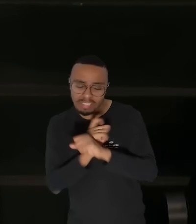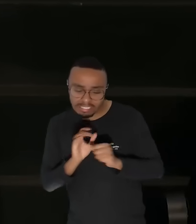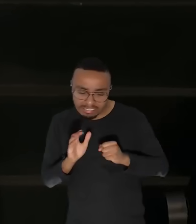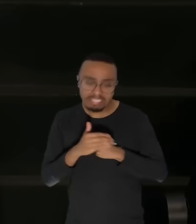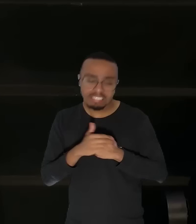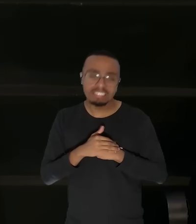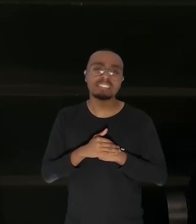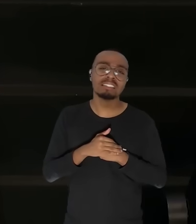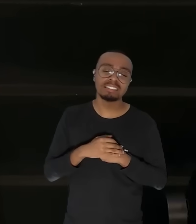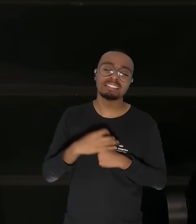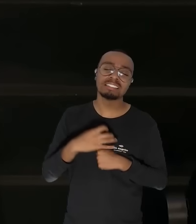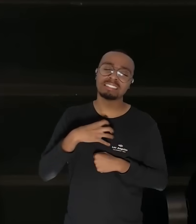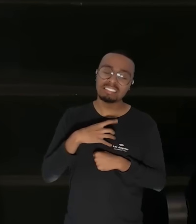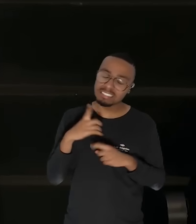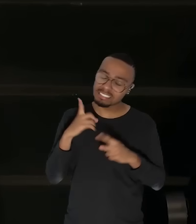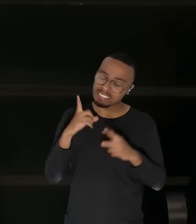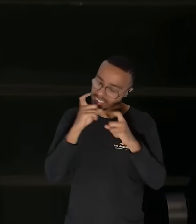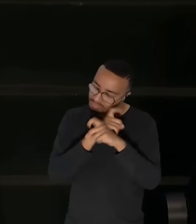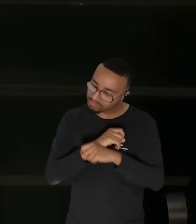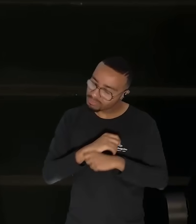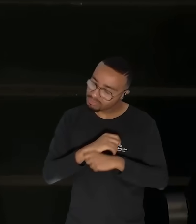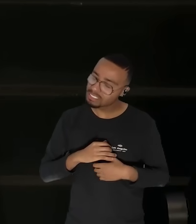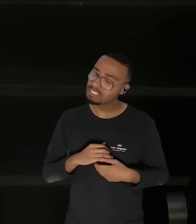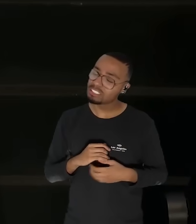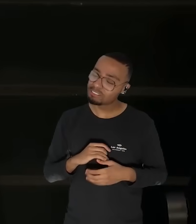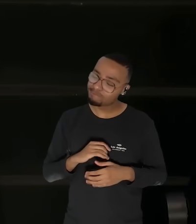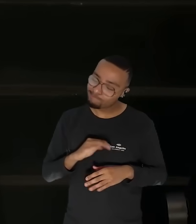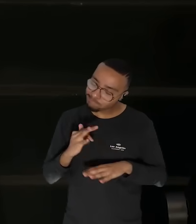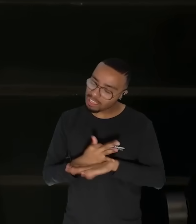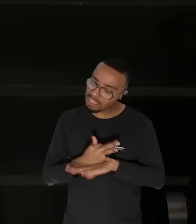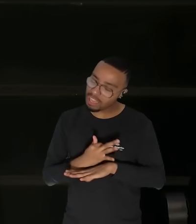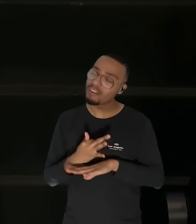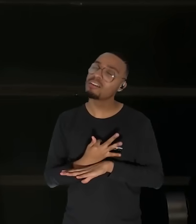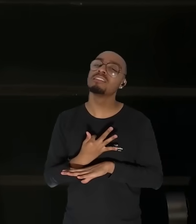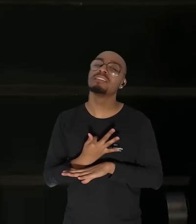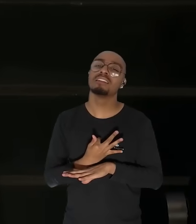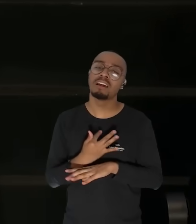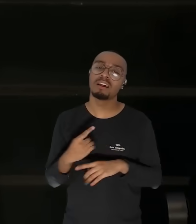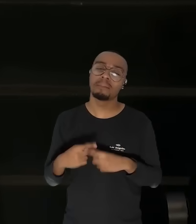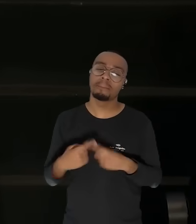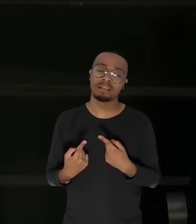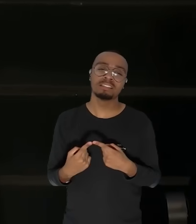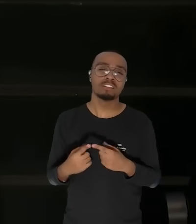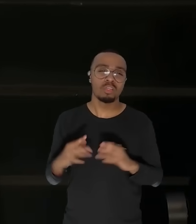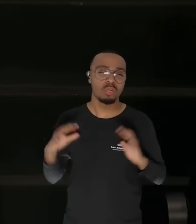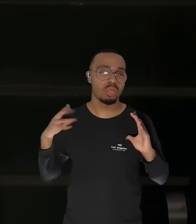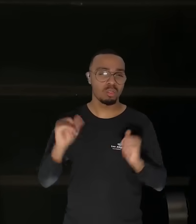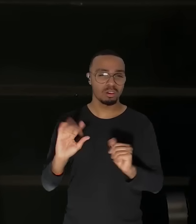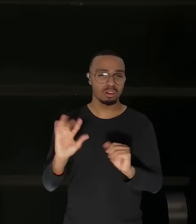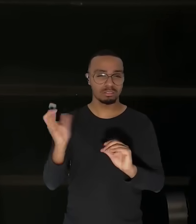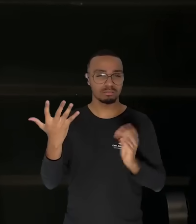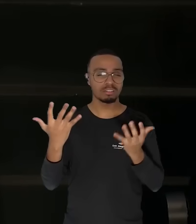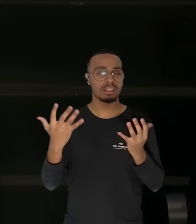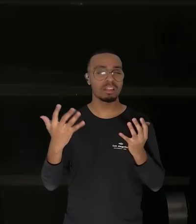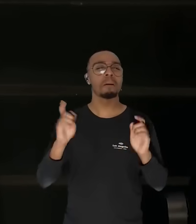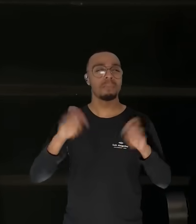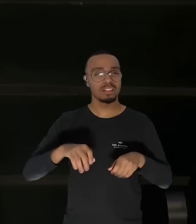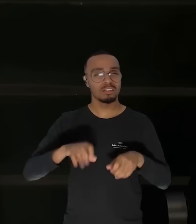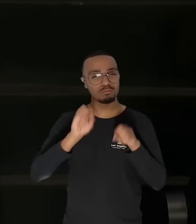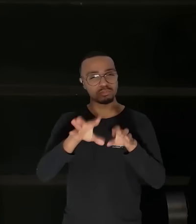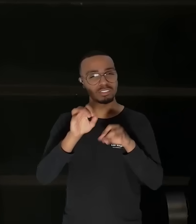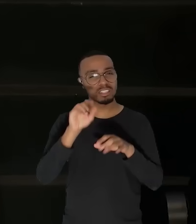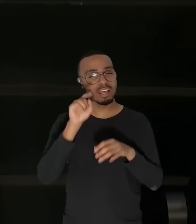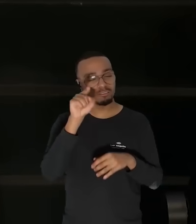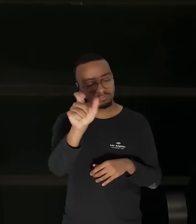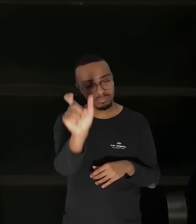difíceis, mas escute aqui, as tempestades são pedagógicas, elas vão ensinar a